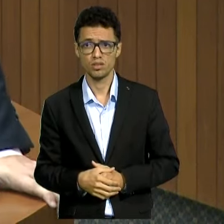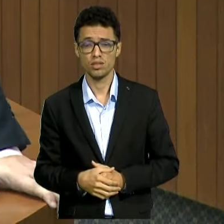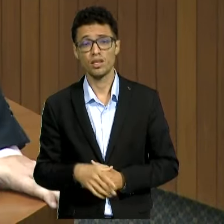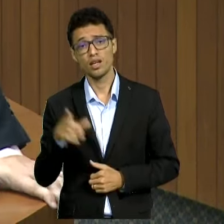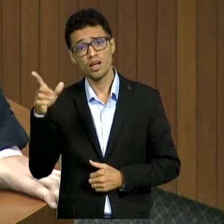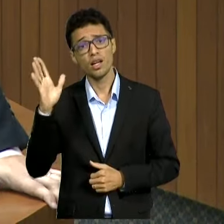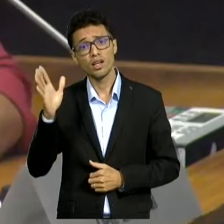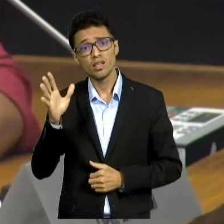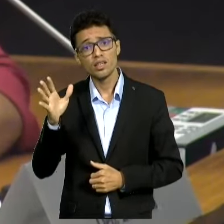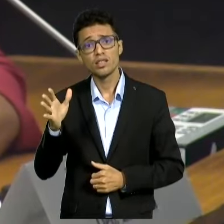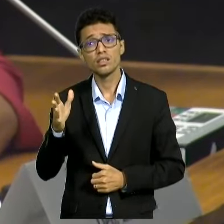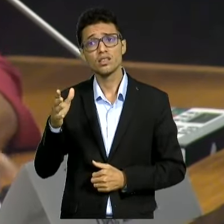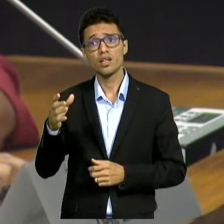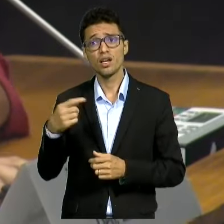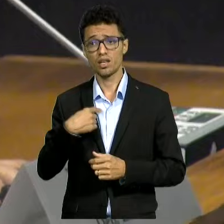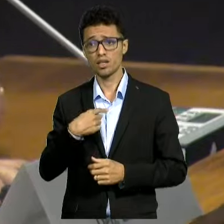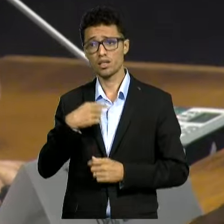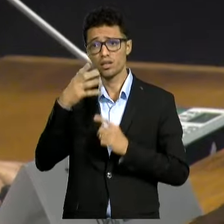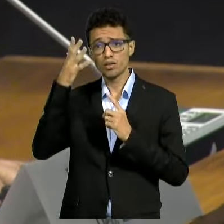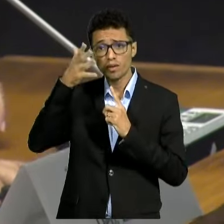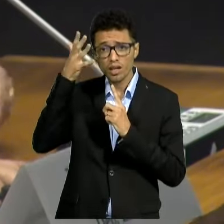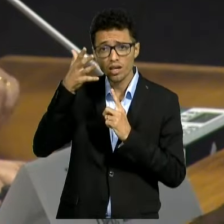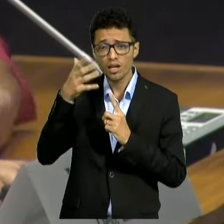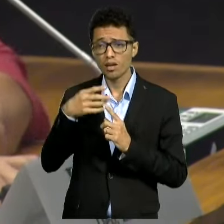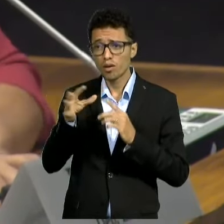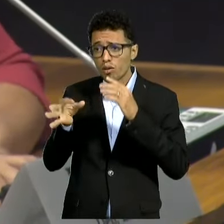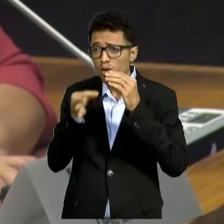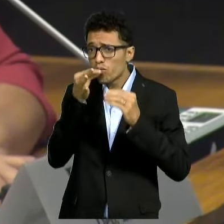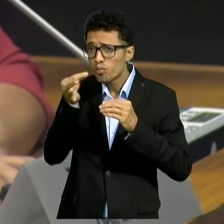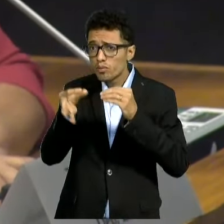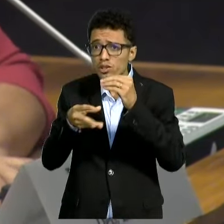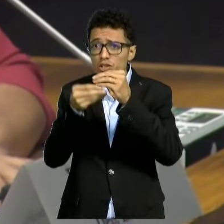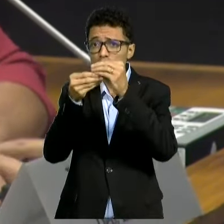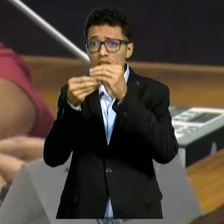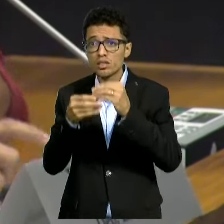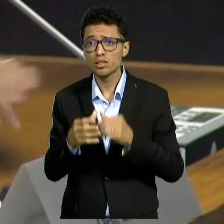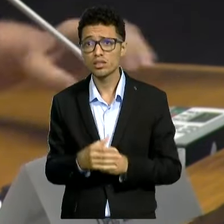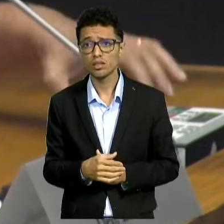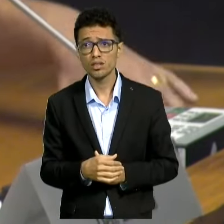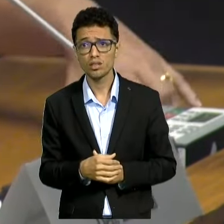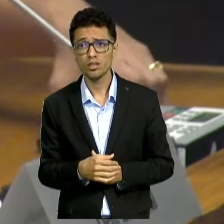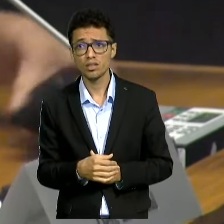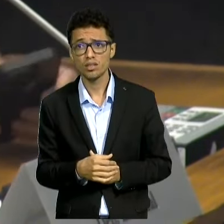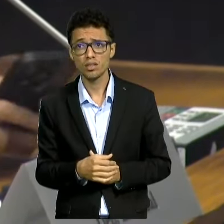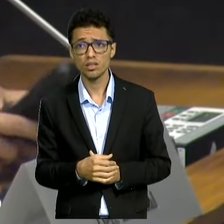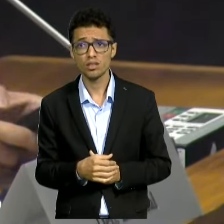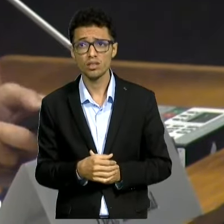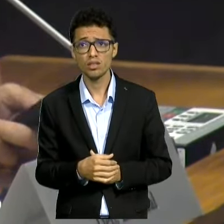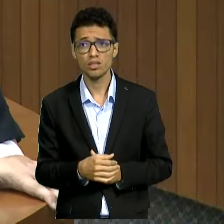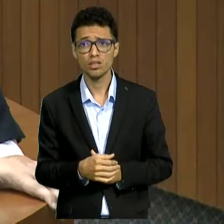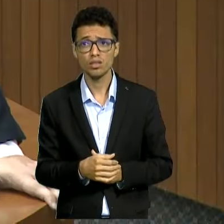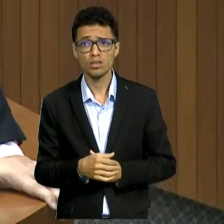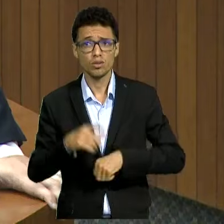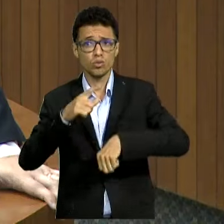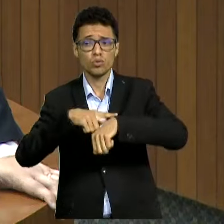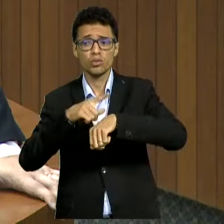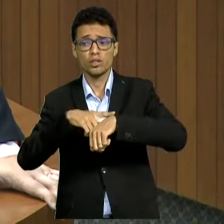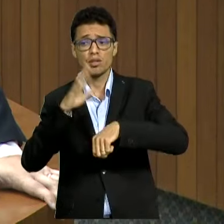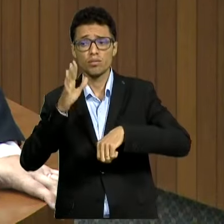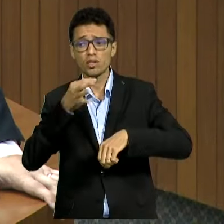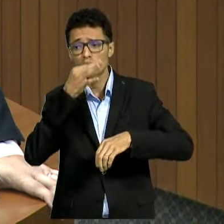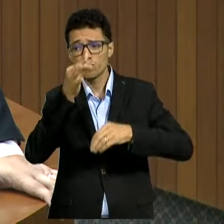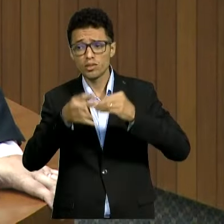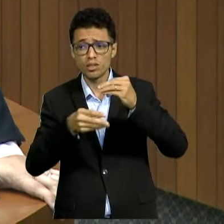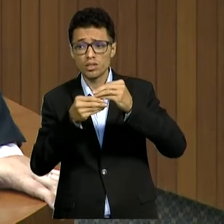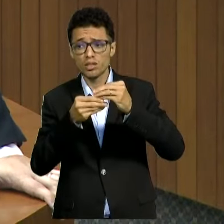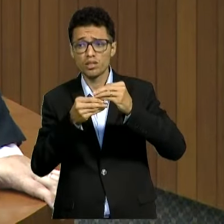Eu não concluí. Conclua. É porque o tempo encerrou e ele já retirou. O tempo da parte também encerrou, presidente. Deputado Mical,